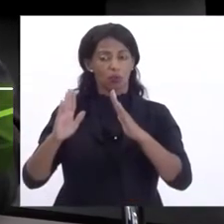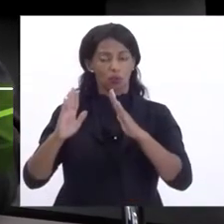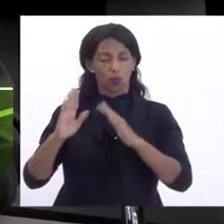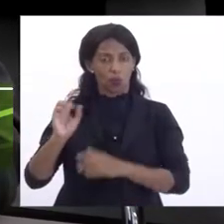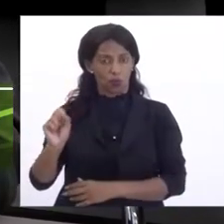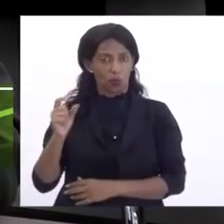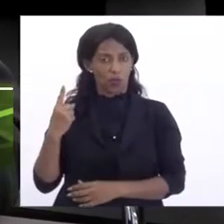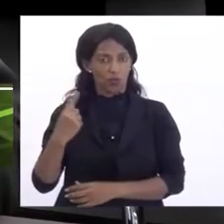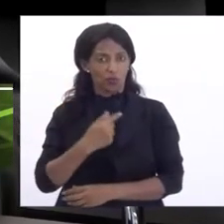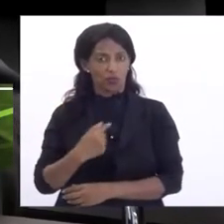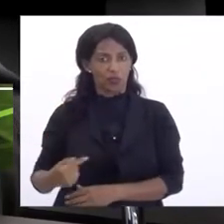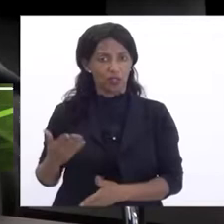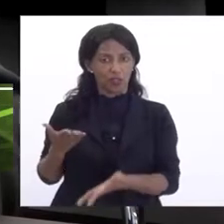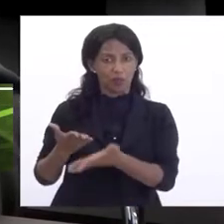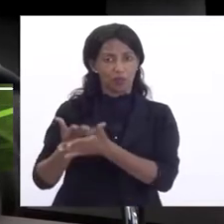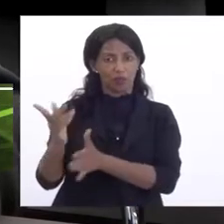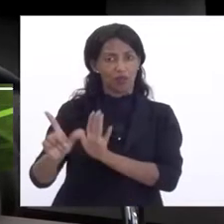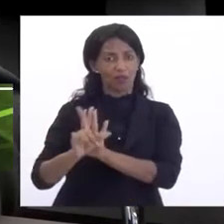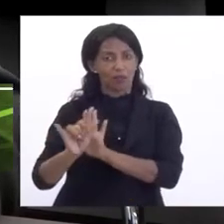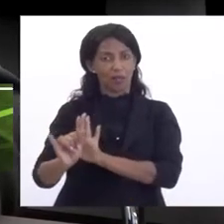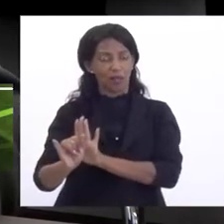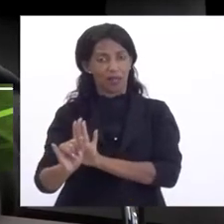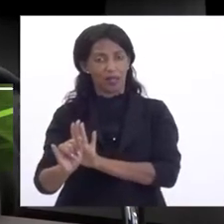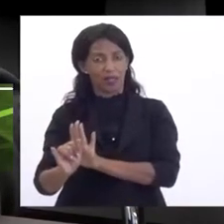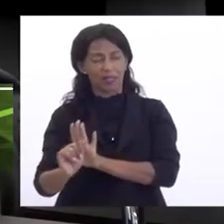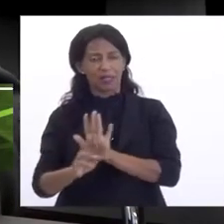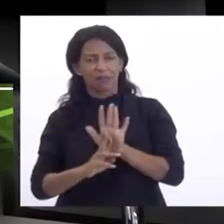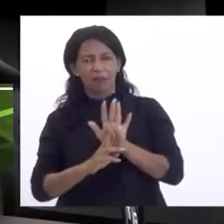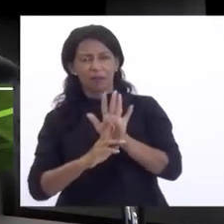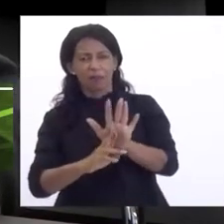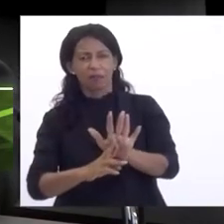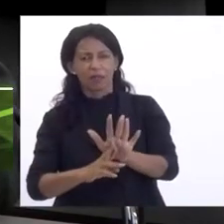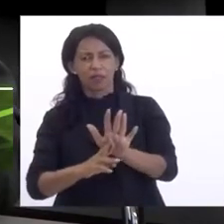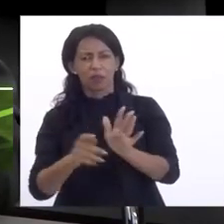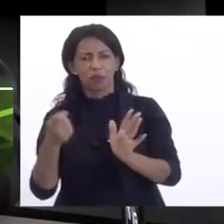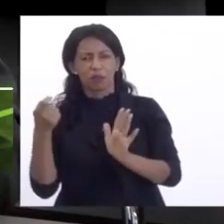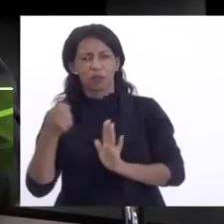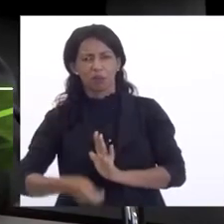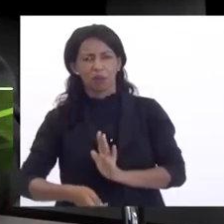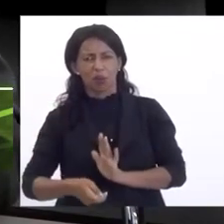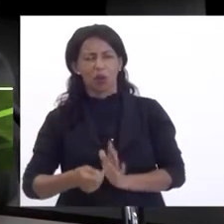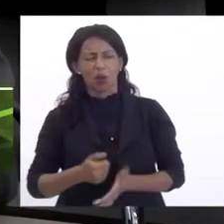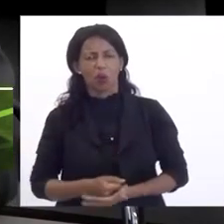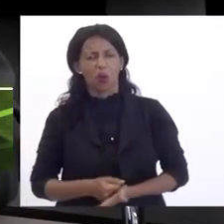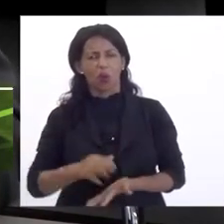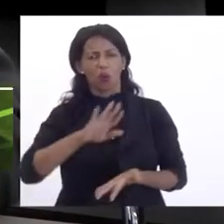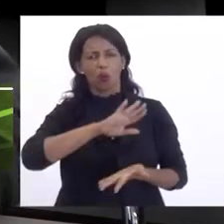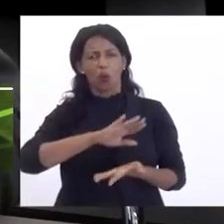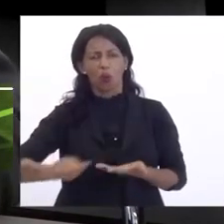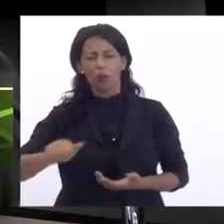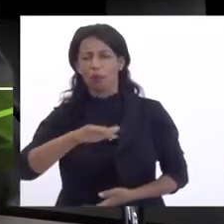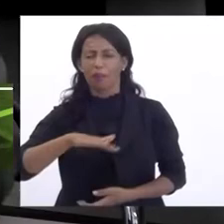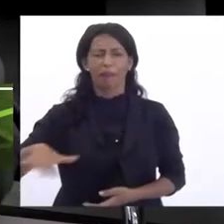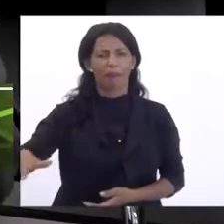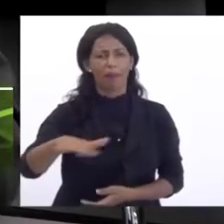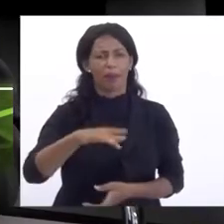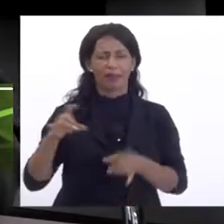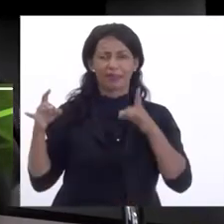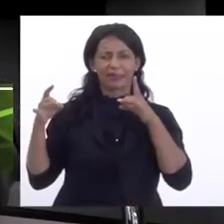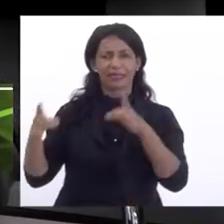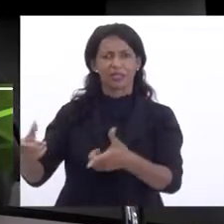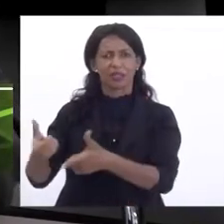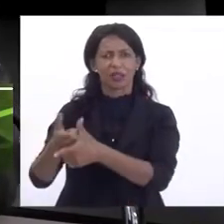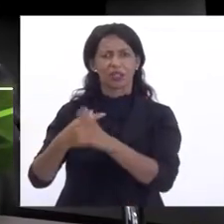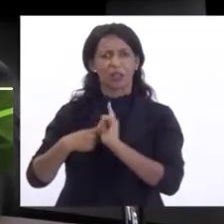na Alerj uma lei que representou um veredito, um verdadeiro calote para a área, deixando para lá uma dívida de